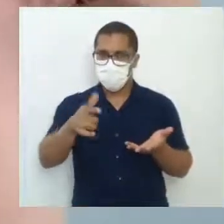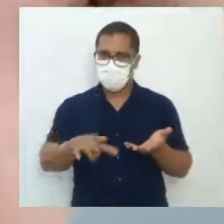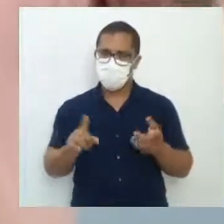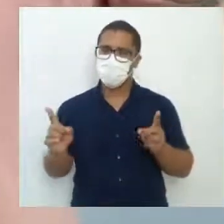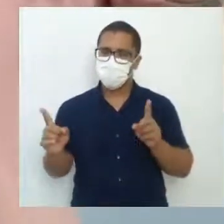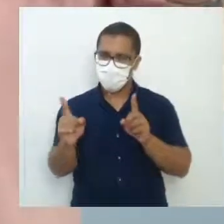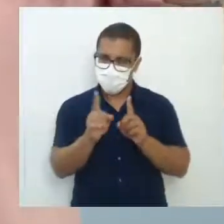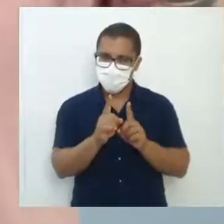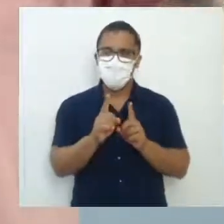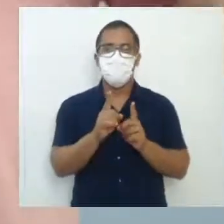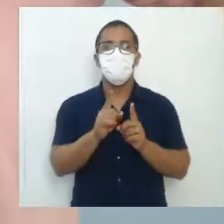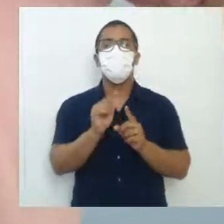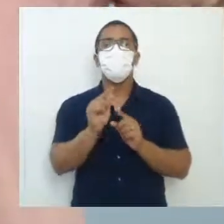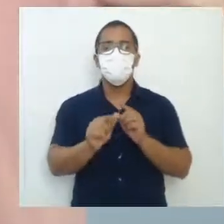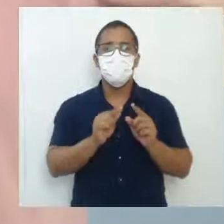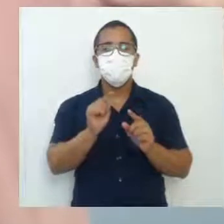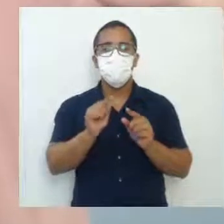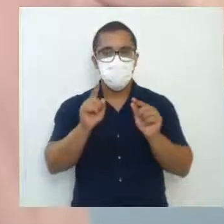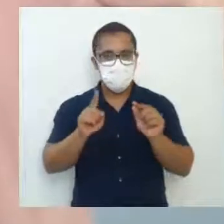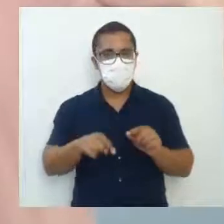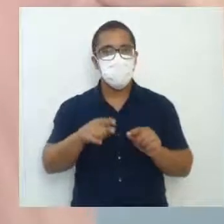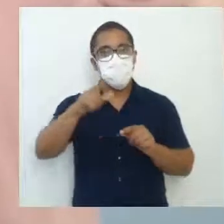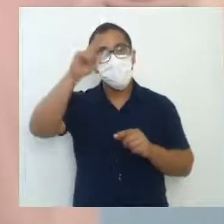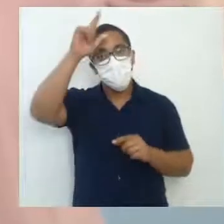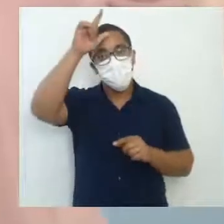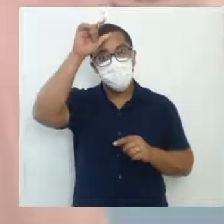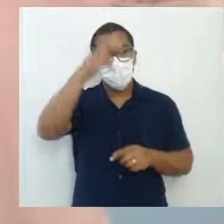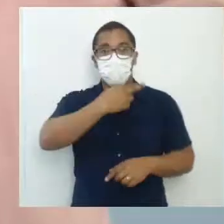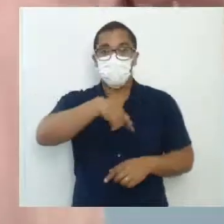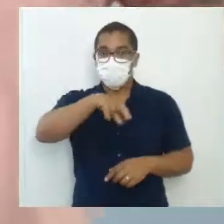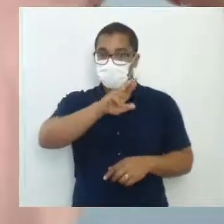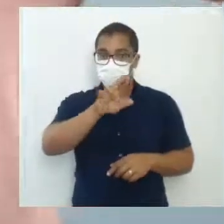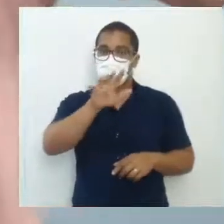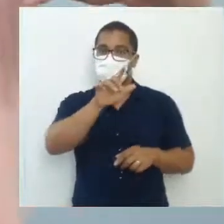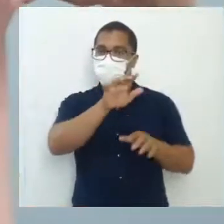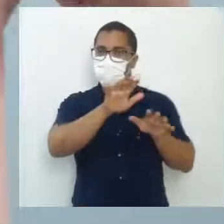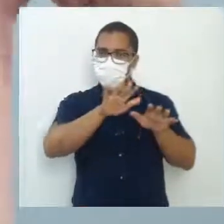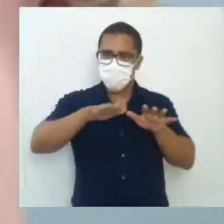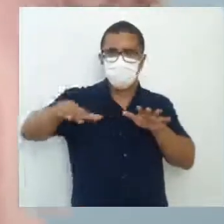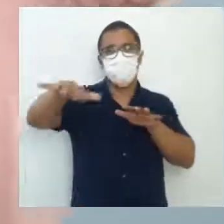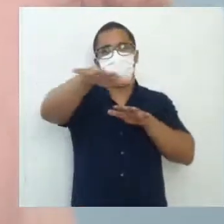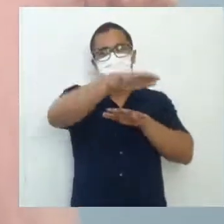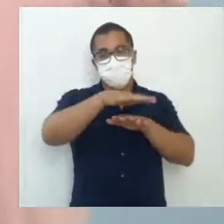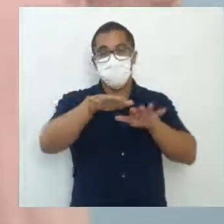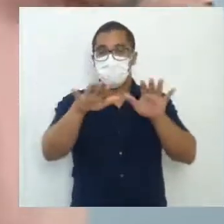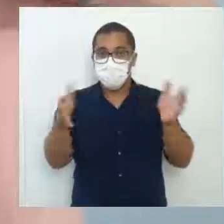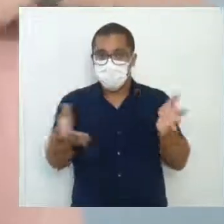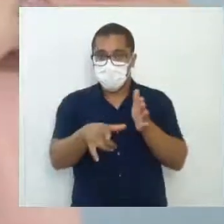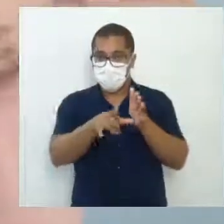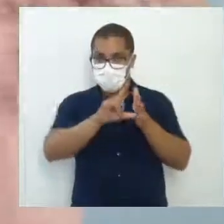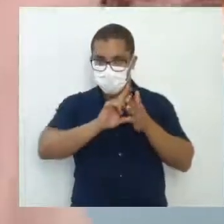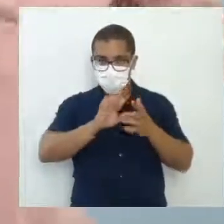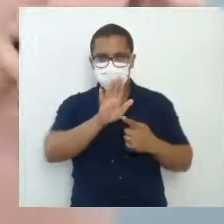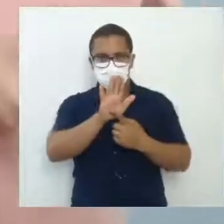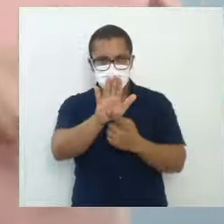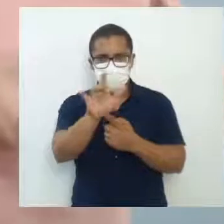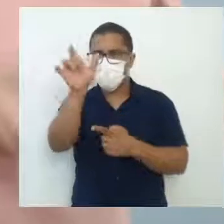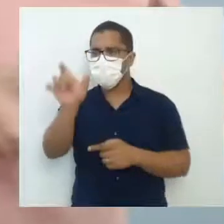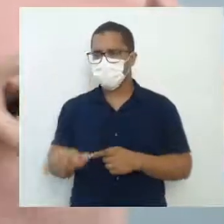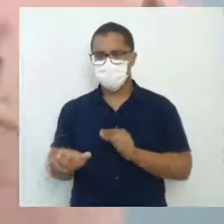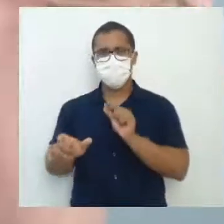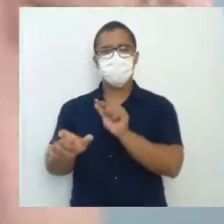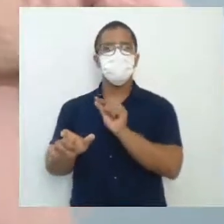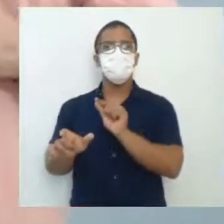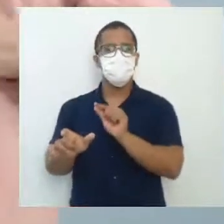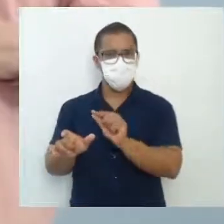encontro da nossa série sobre as grandes lideranças religiosas. Mas antes de eu apresentar qual a